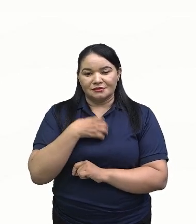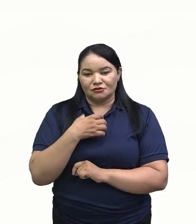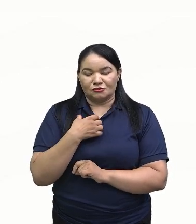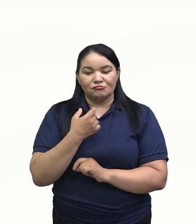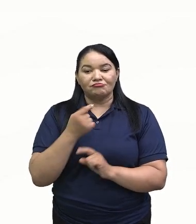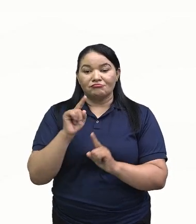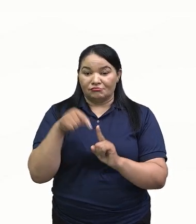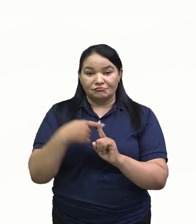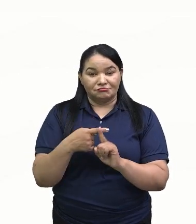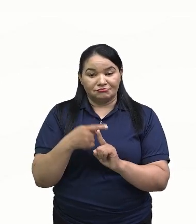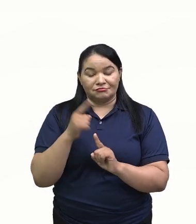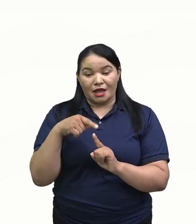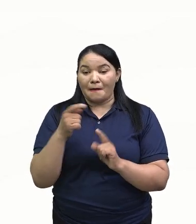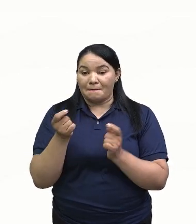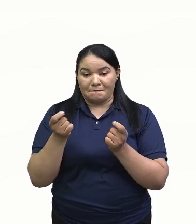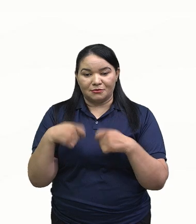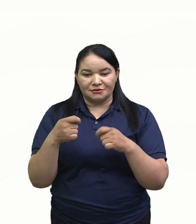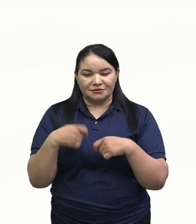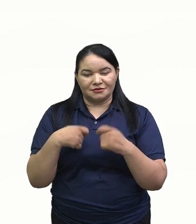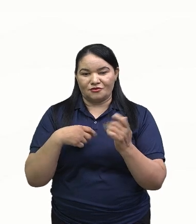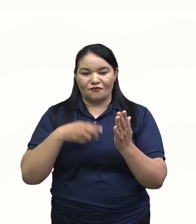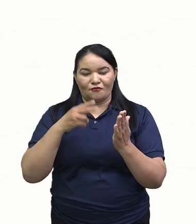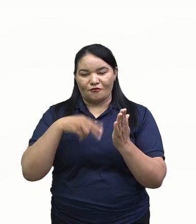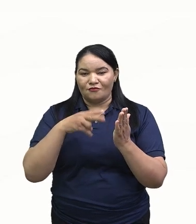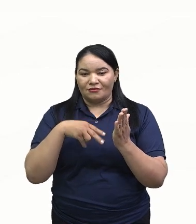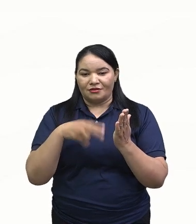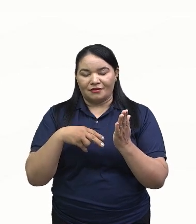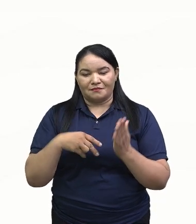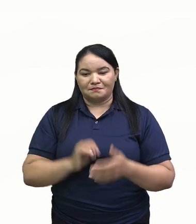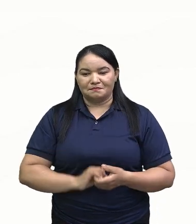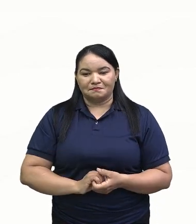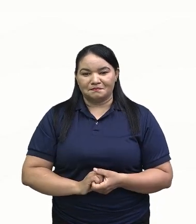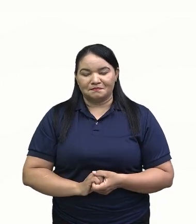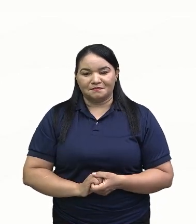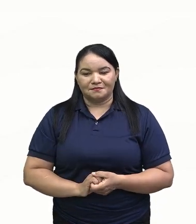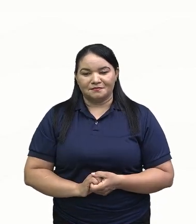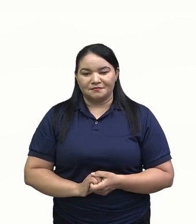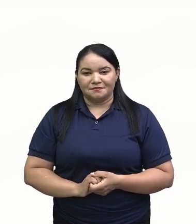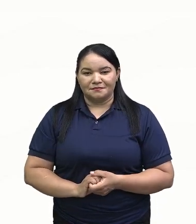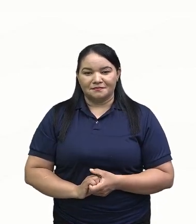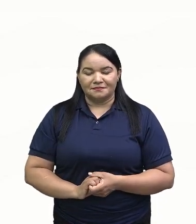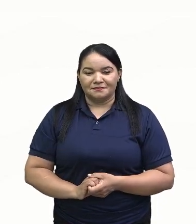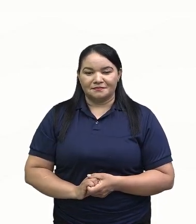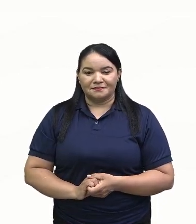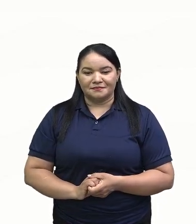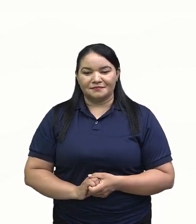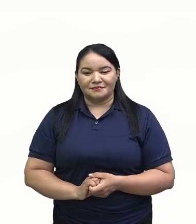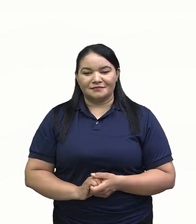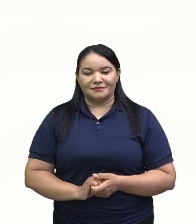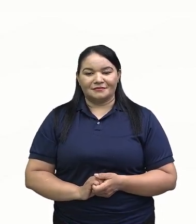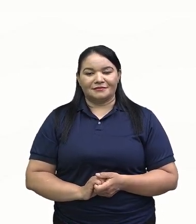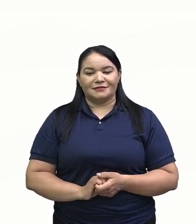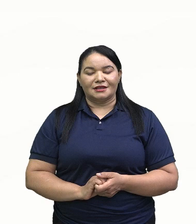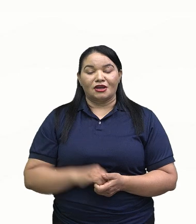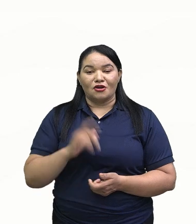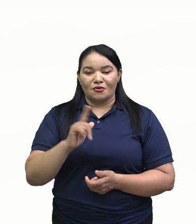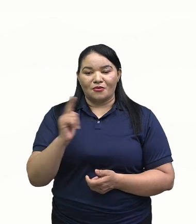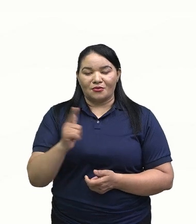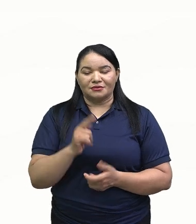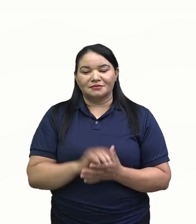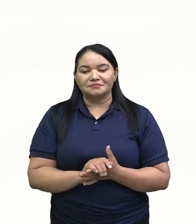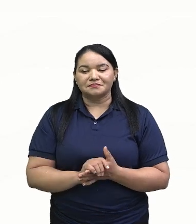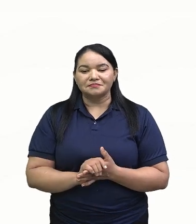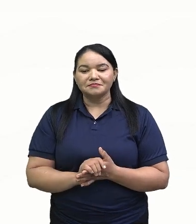positivo, que é possível você fazer a leitura, certo? A palavra sensível, de senso,